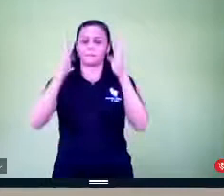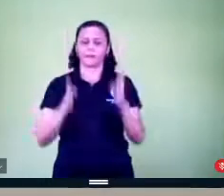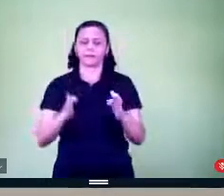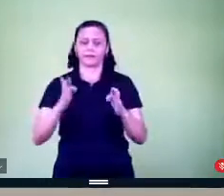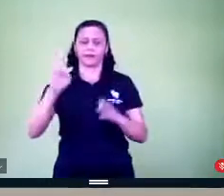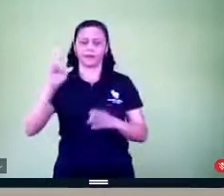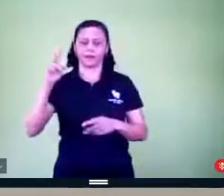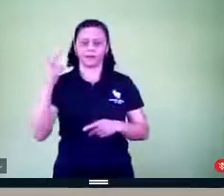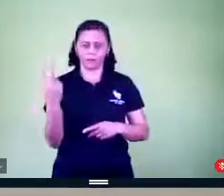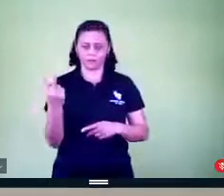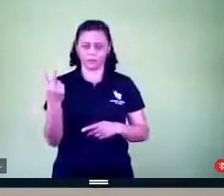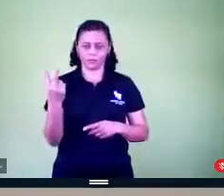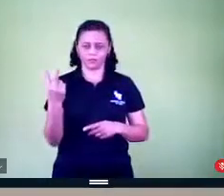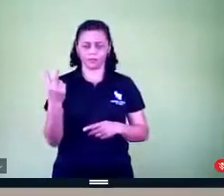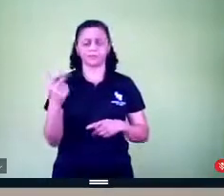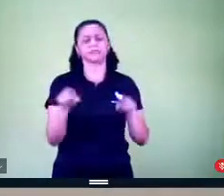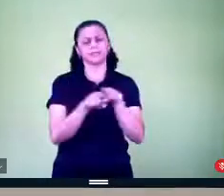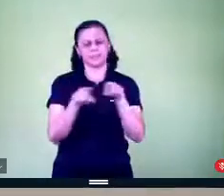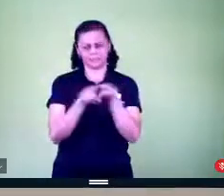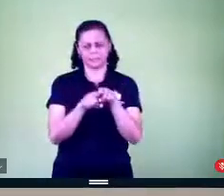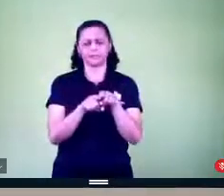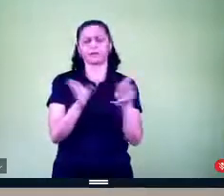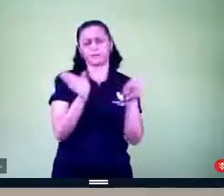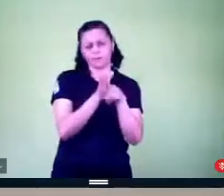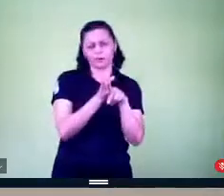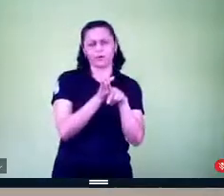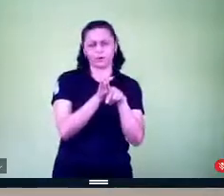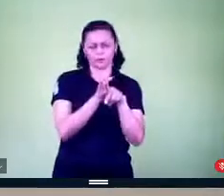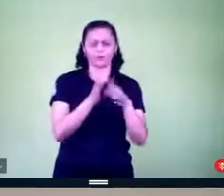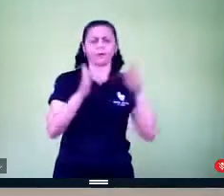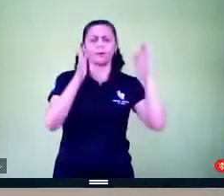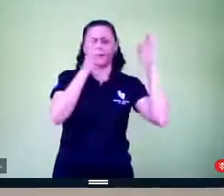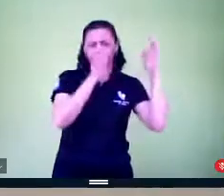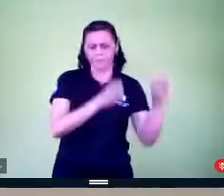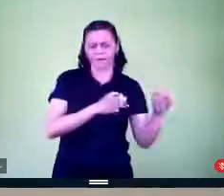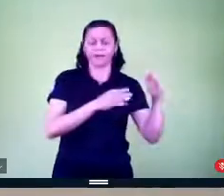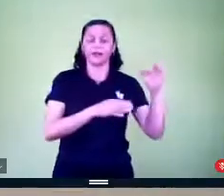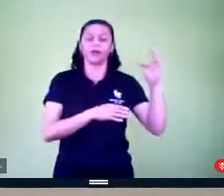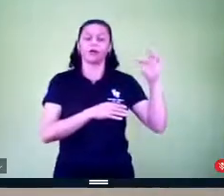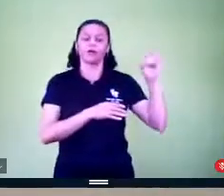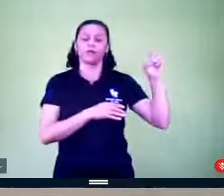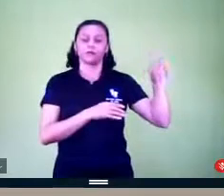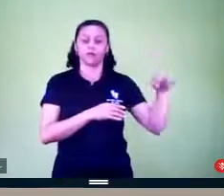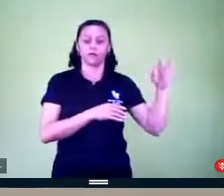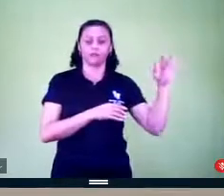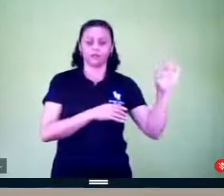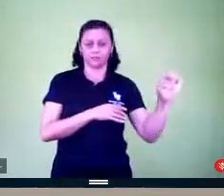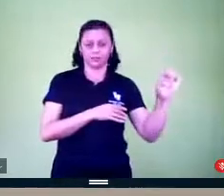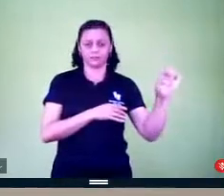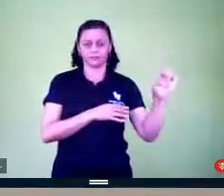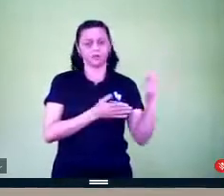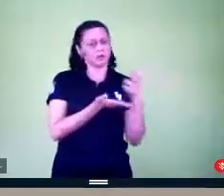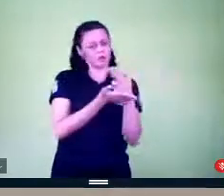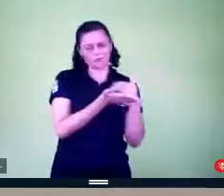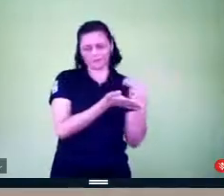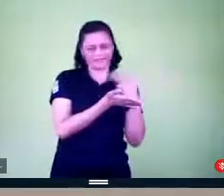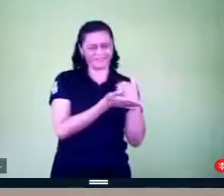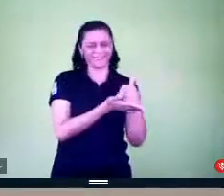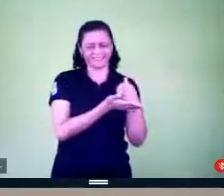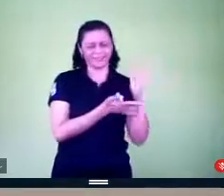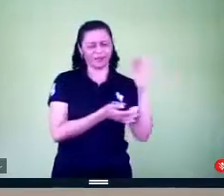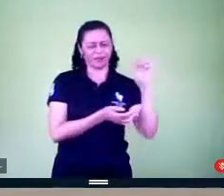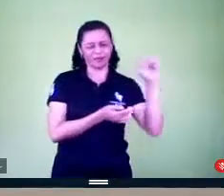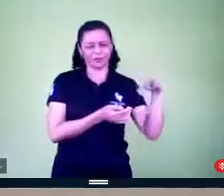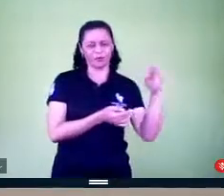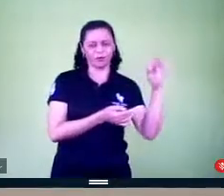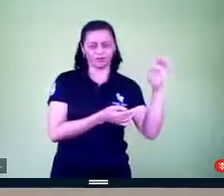com a fonte. Coloquei um circuito em paralelo com a fonte. Nem desenhei minha fonte aqui para não te viciar, porque às vezes no circuito